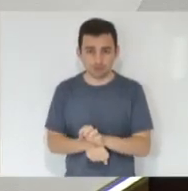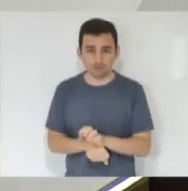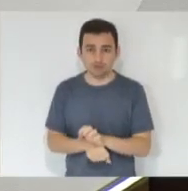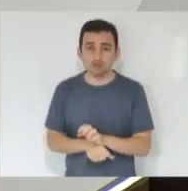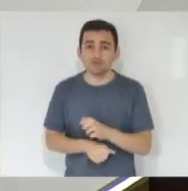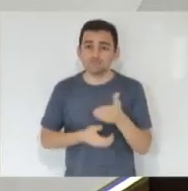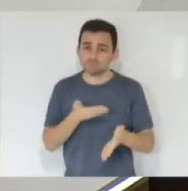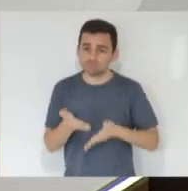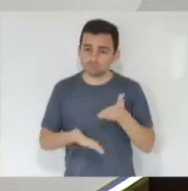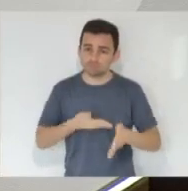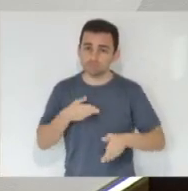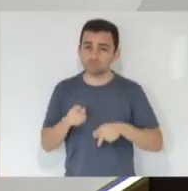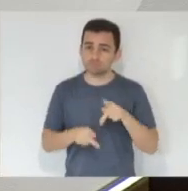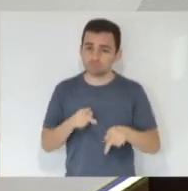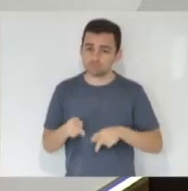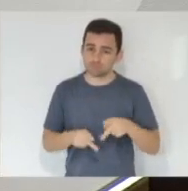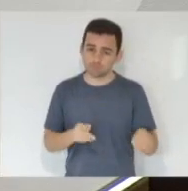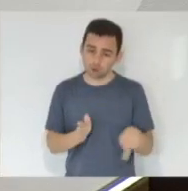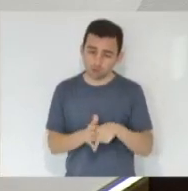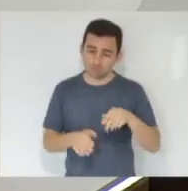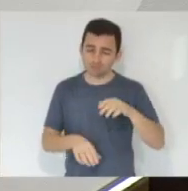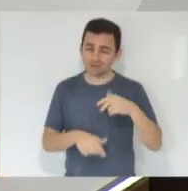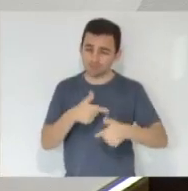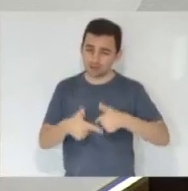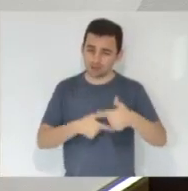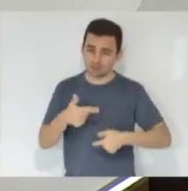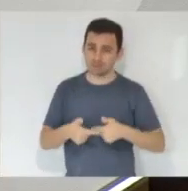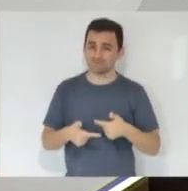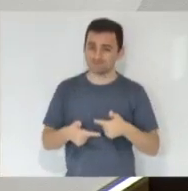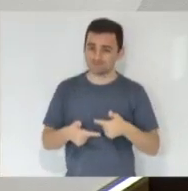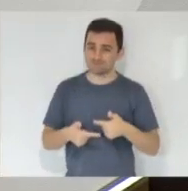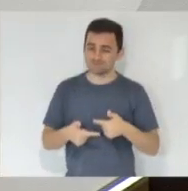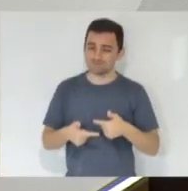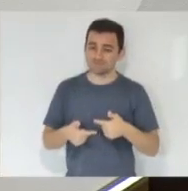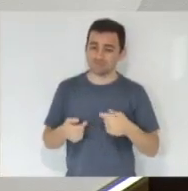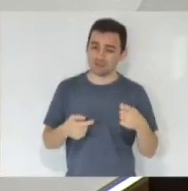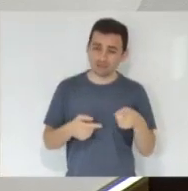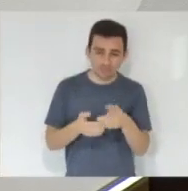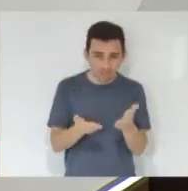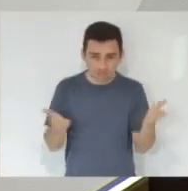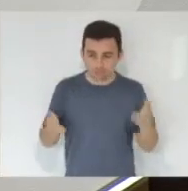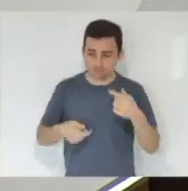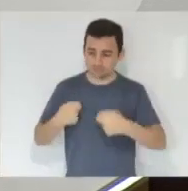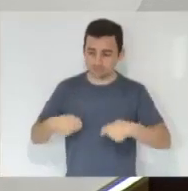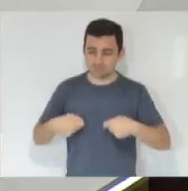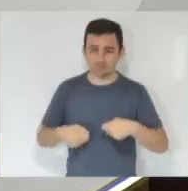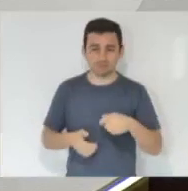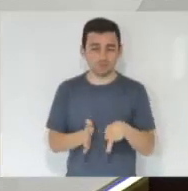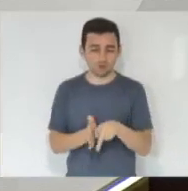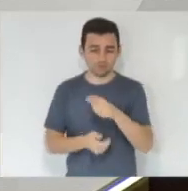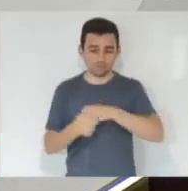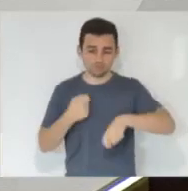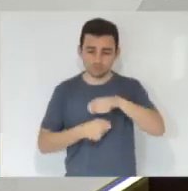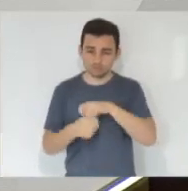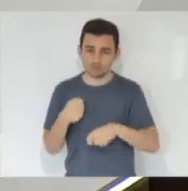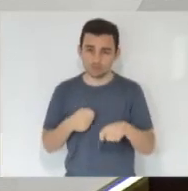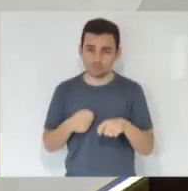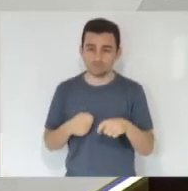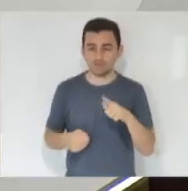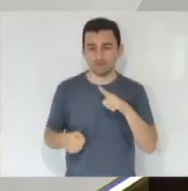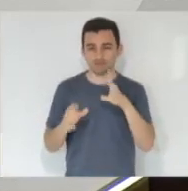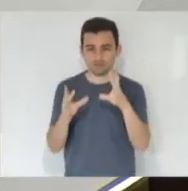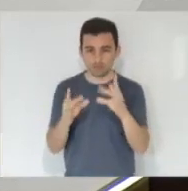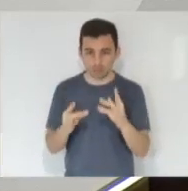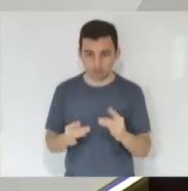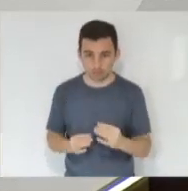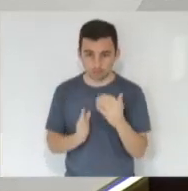que depende dos seus serviços nas mais variadas áreas da administração. Sobre os detalhes desse